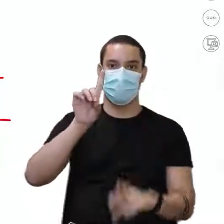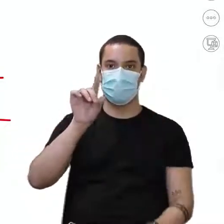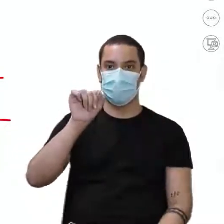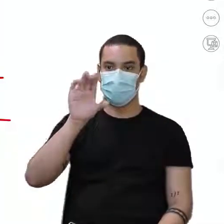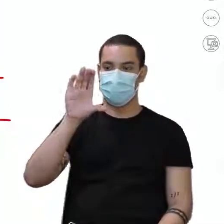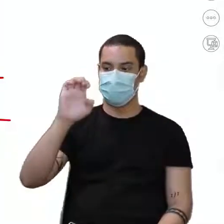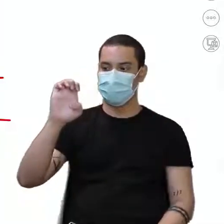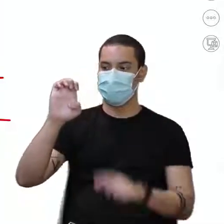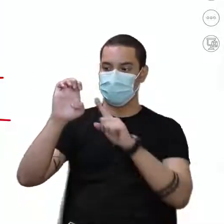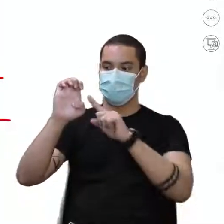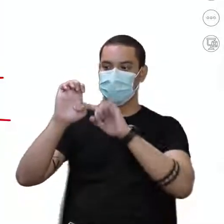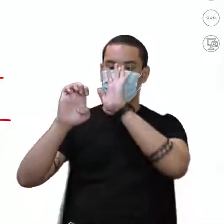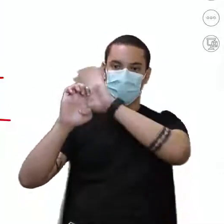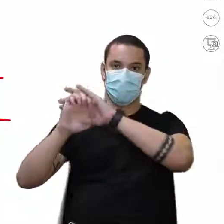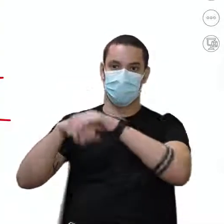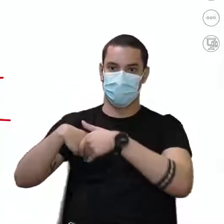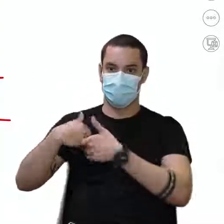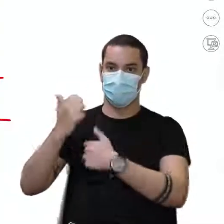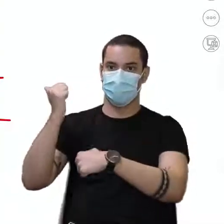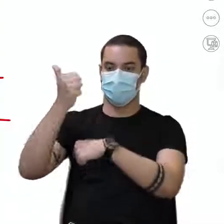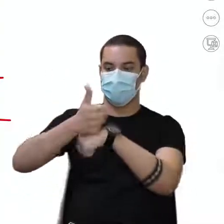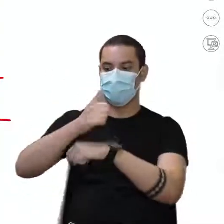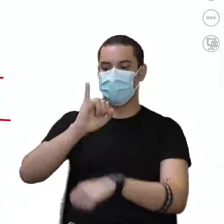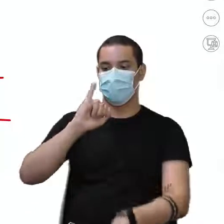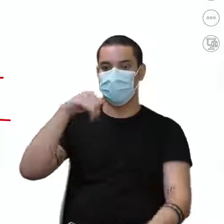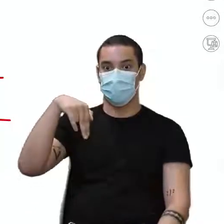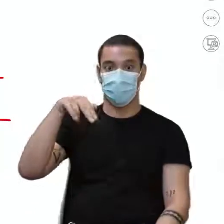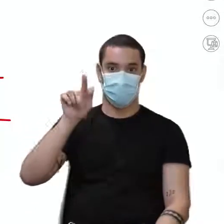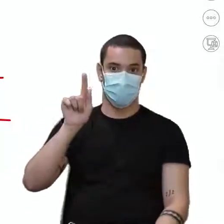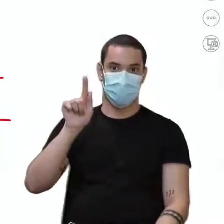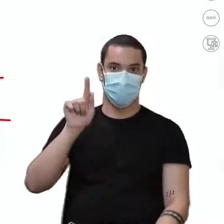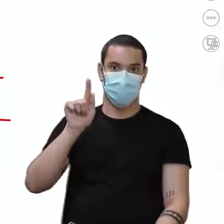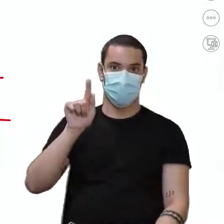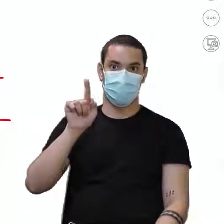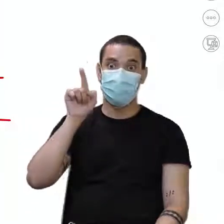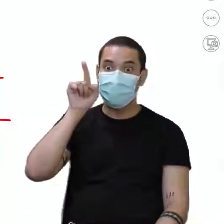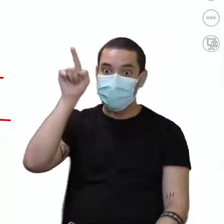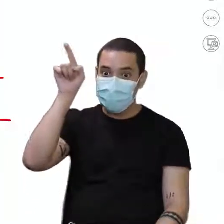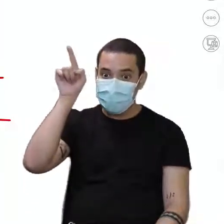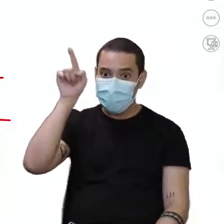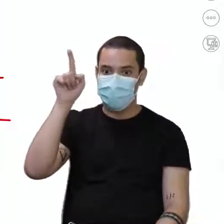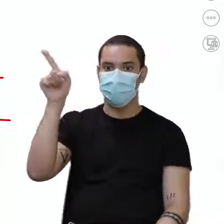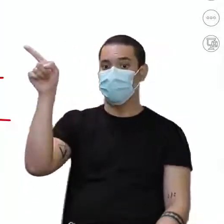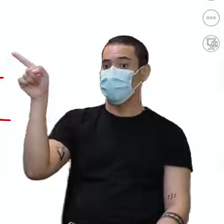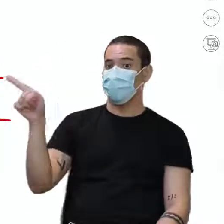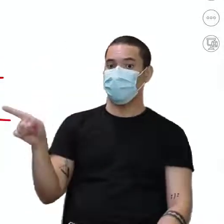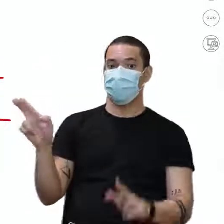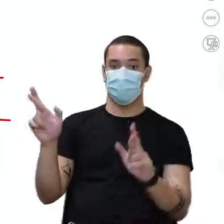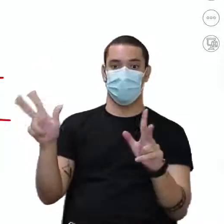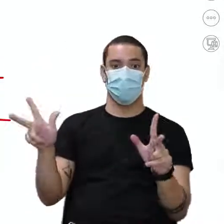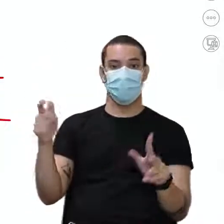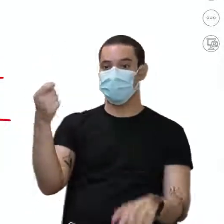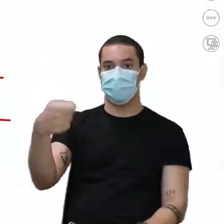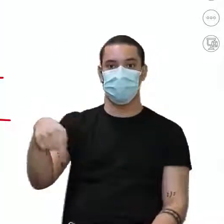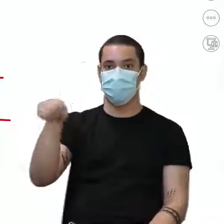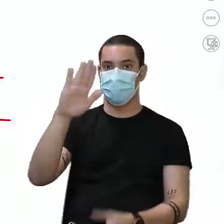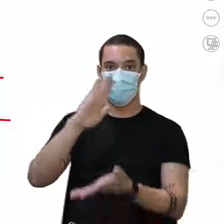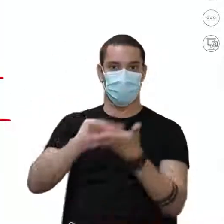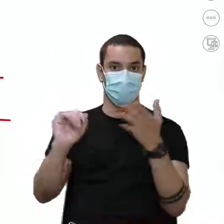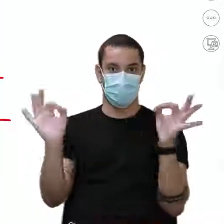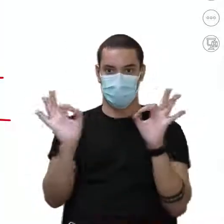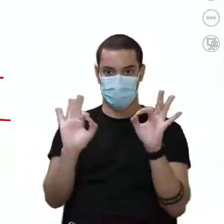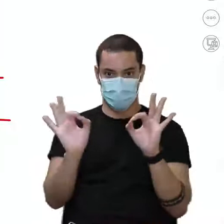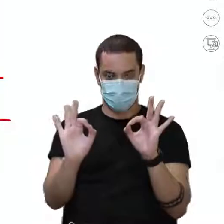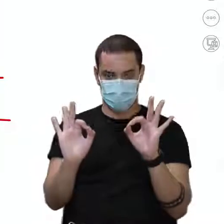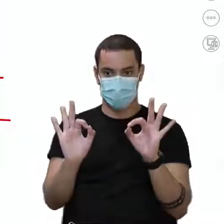Foi. I've been dancing. Eu ando dançando, né? Dançando bastante, tudo mais. Só que aí